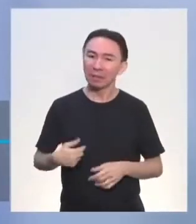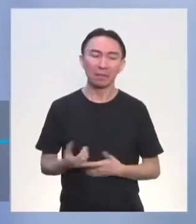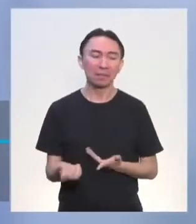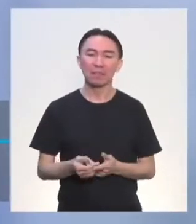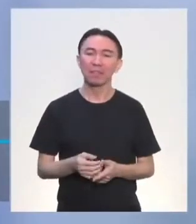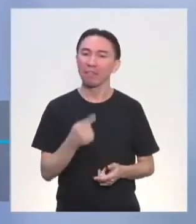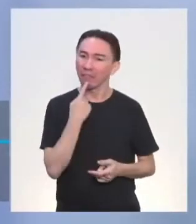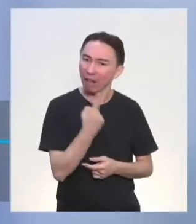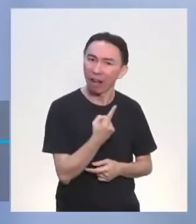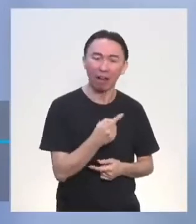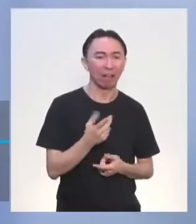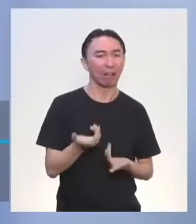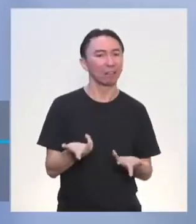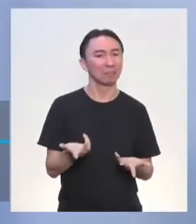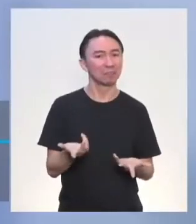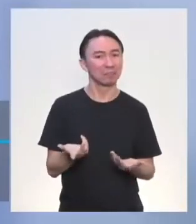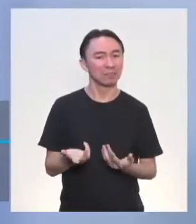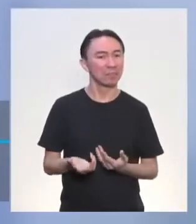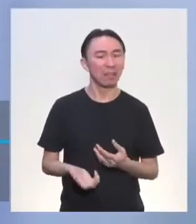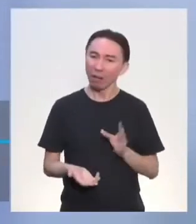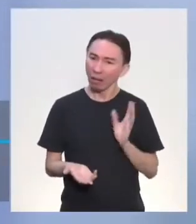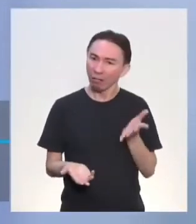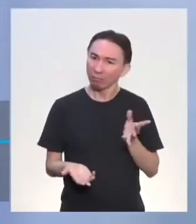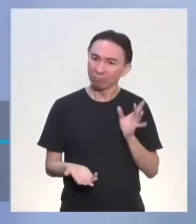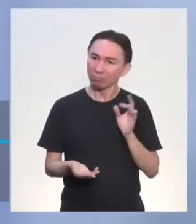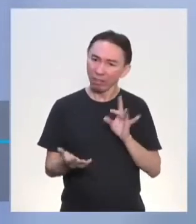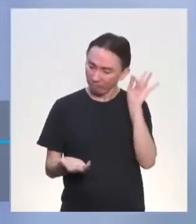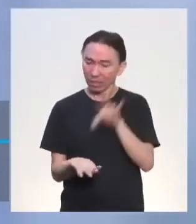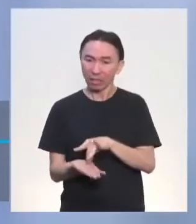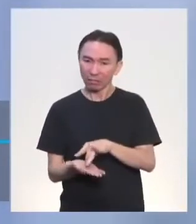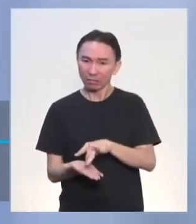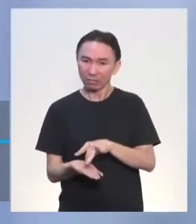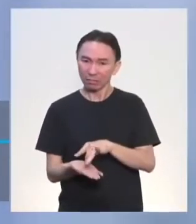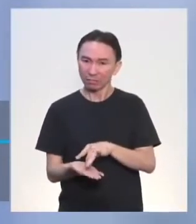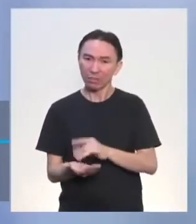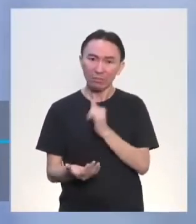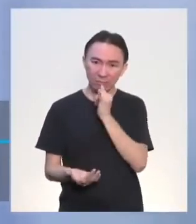uma exclamativa, mas um fato. Tá? Estou te dizendo alguma